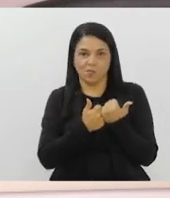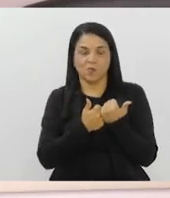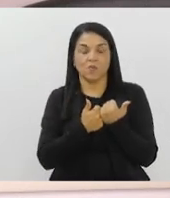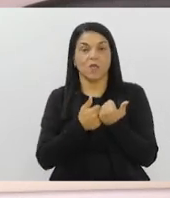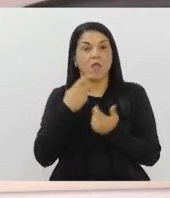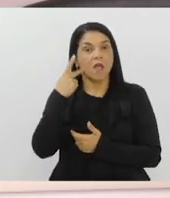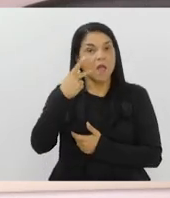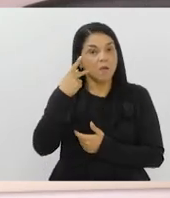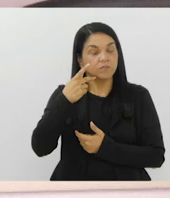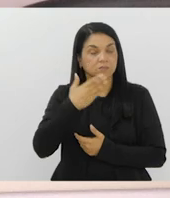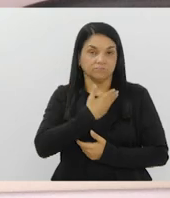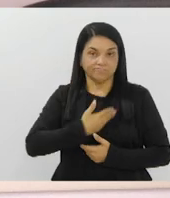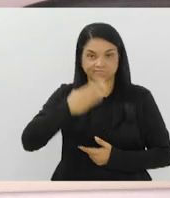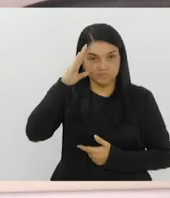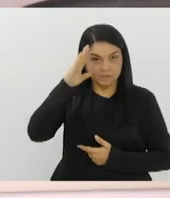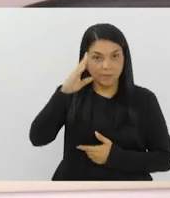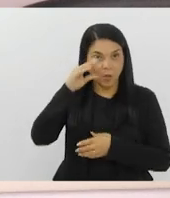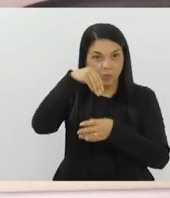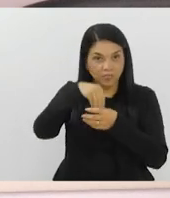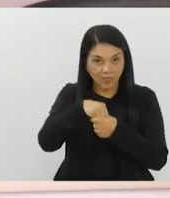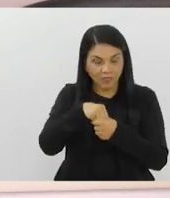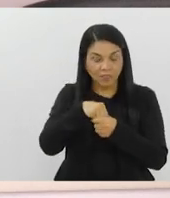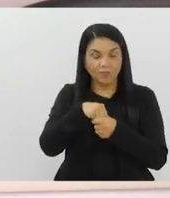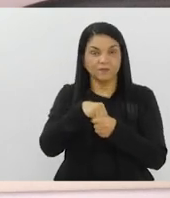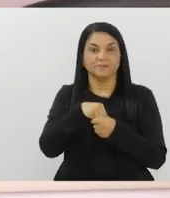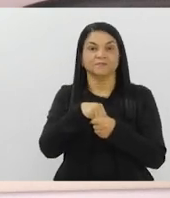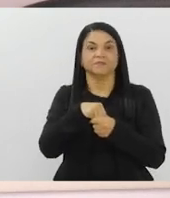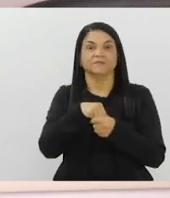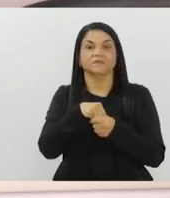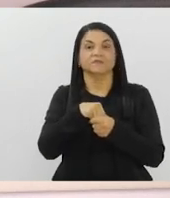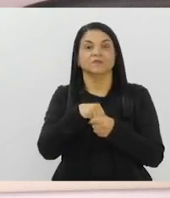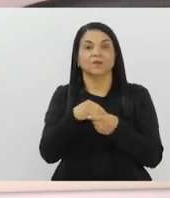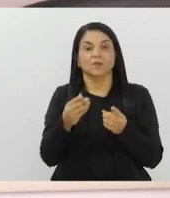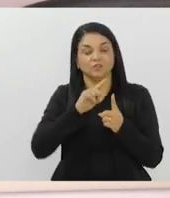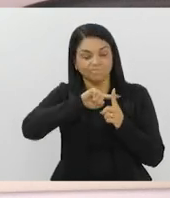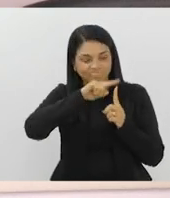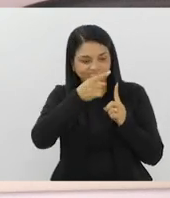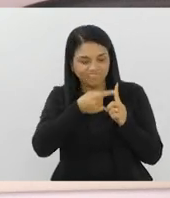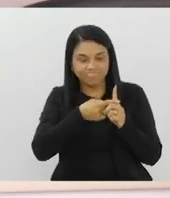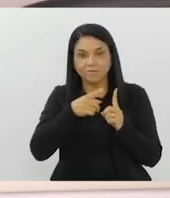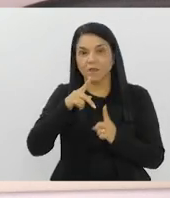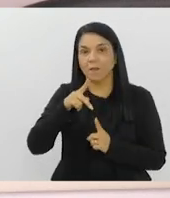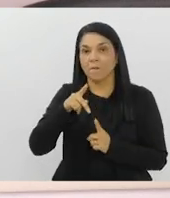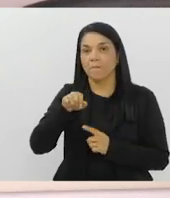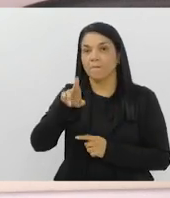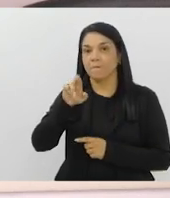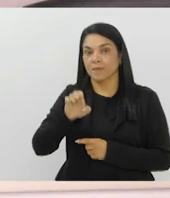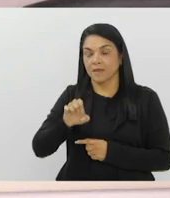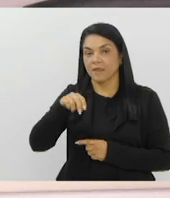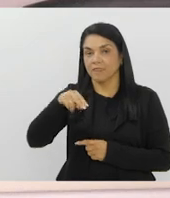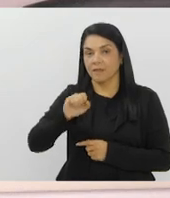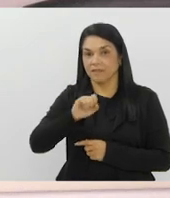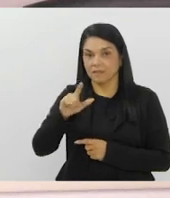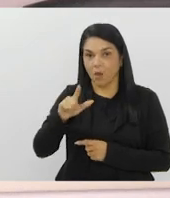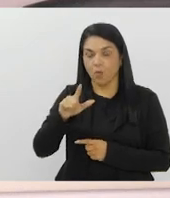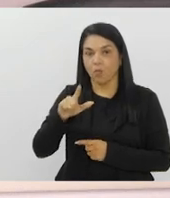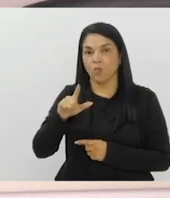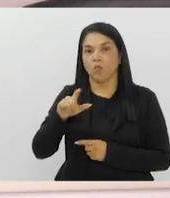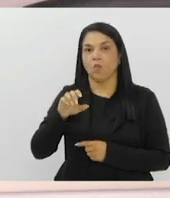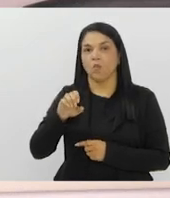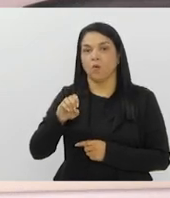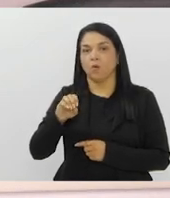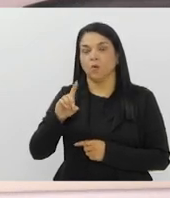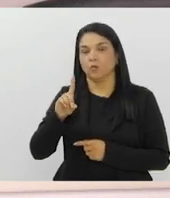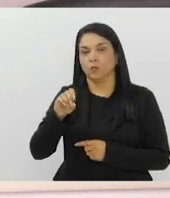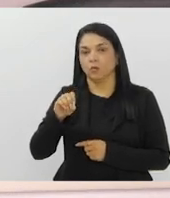da atenção primária é, temos hoje, deputada, o pré-natal odontológico para a mulher, mas não temos, e aí